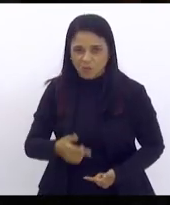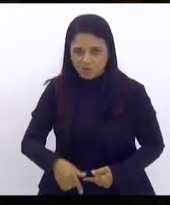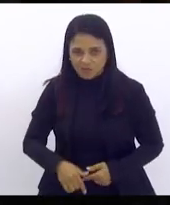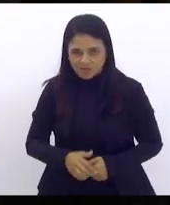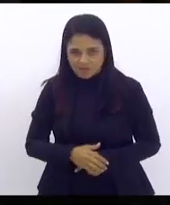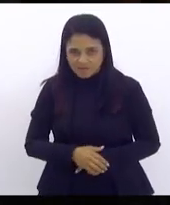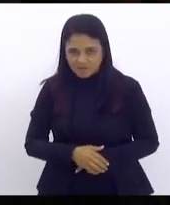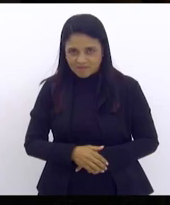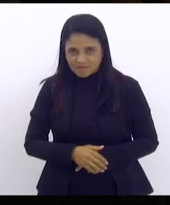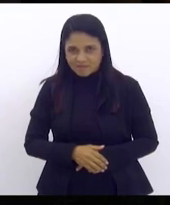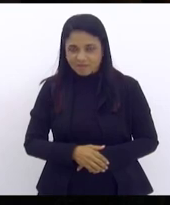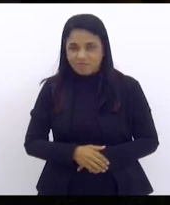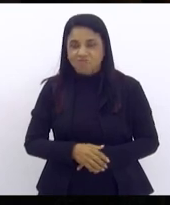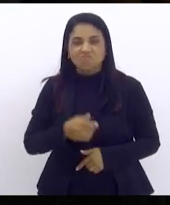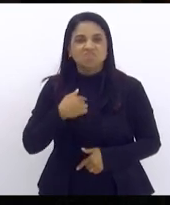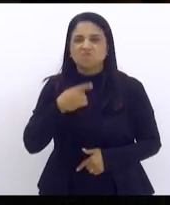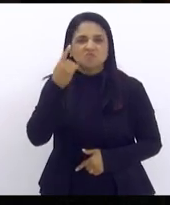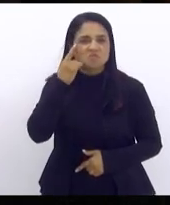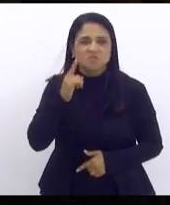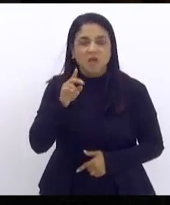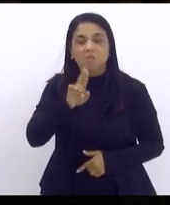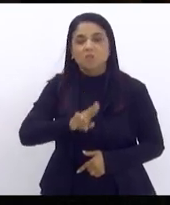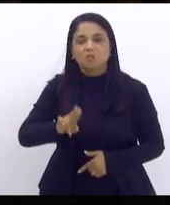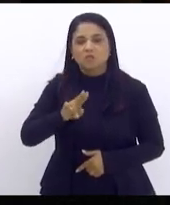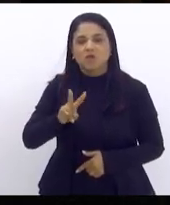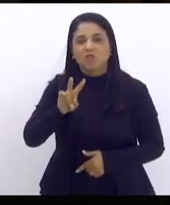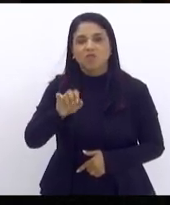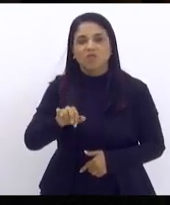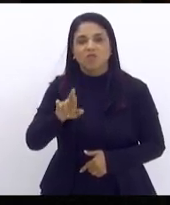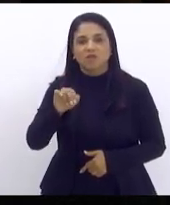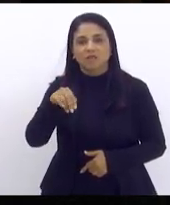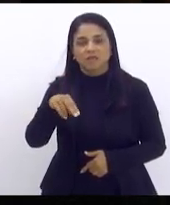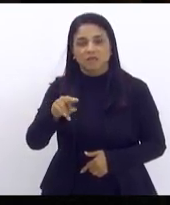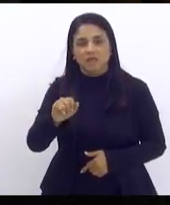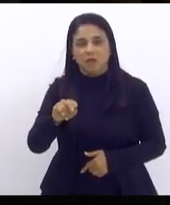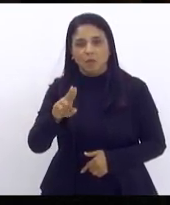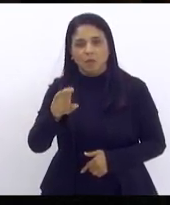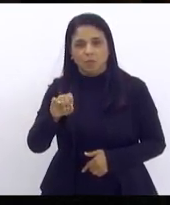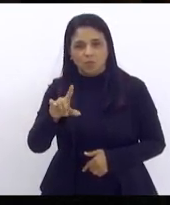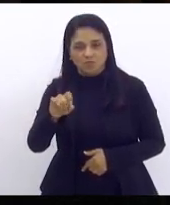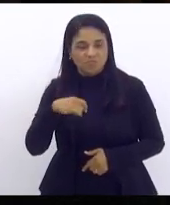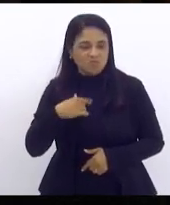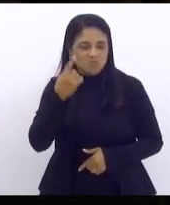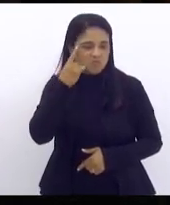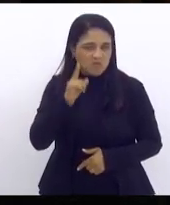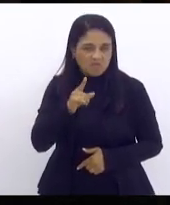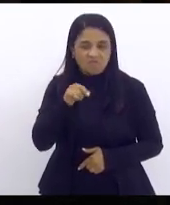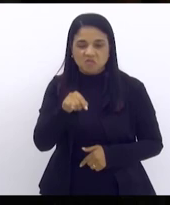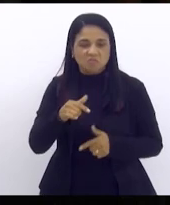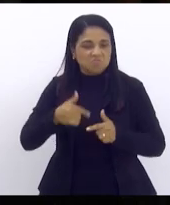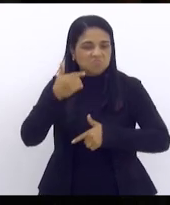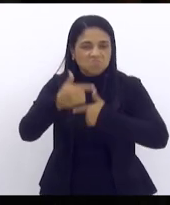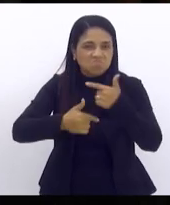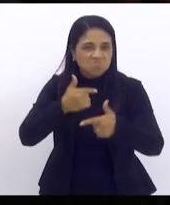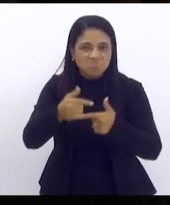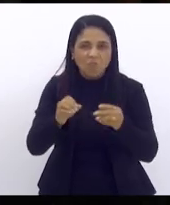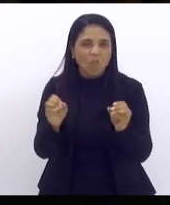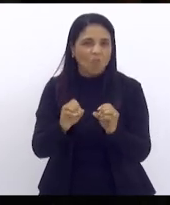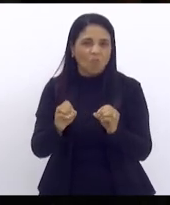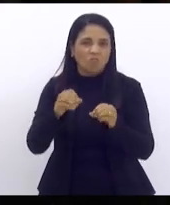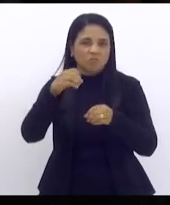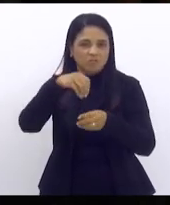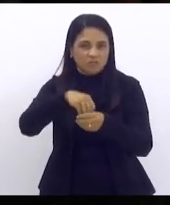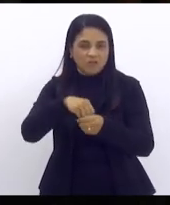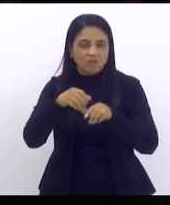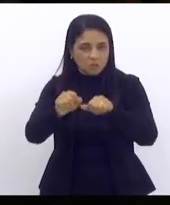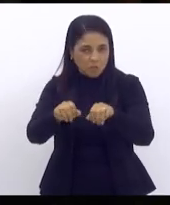não sabe usar o vernáculo, Vossa Excelência é improdutiva, Vossa Excelência não produz absolutamente nada nesse parlamento,